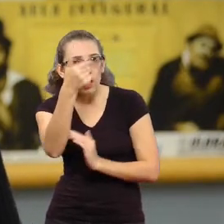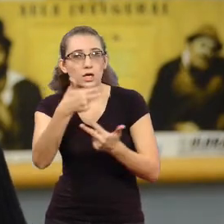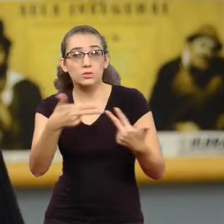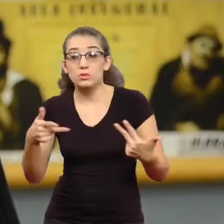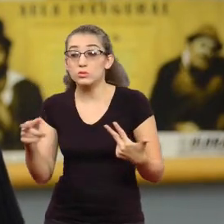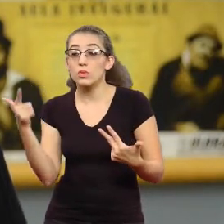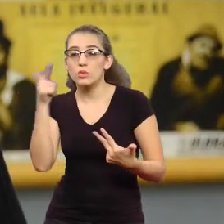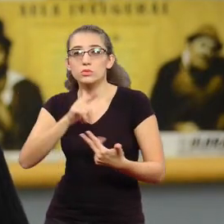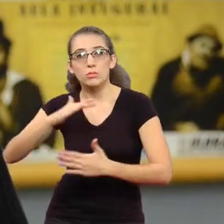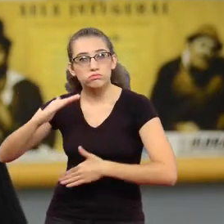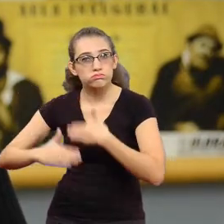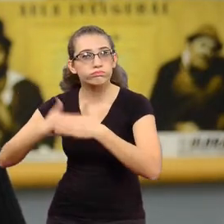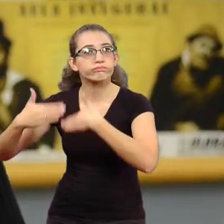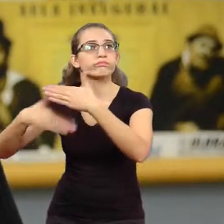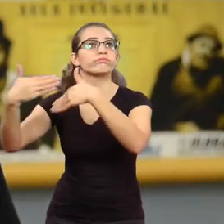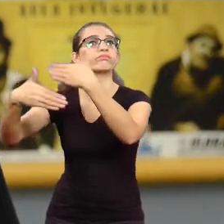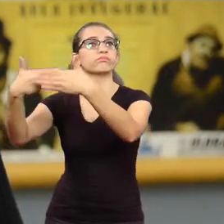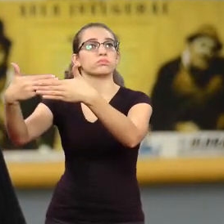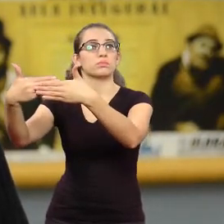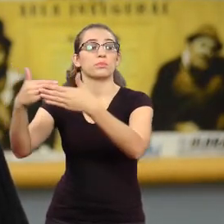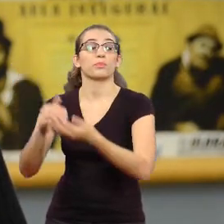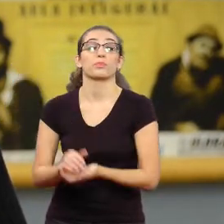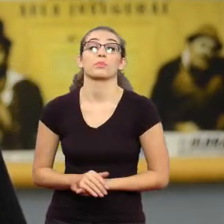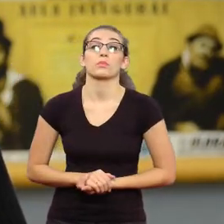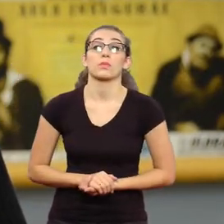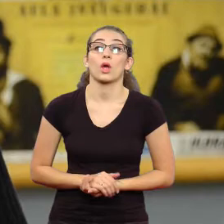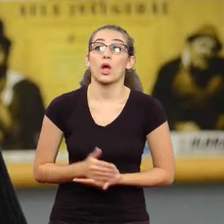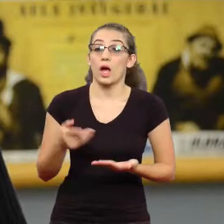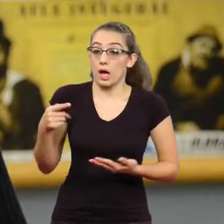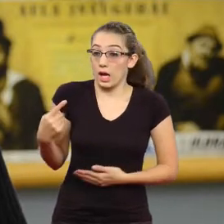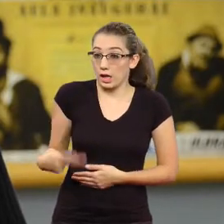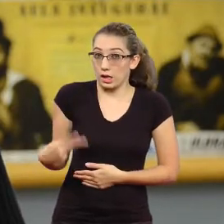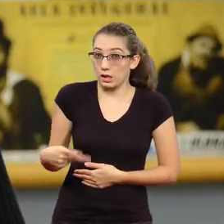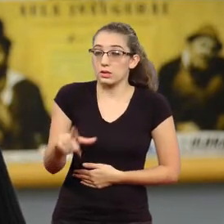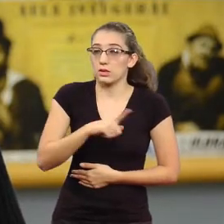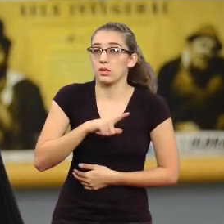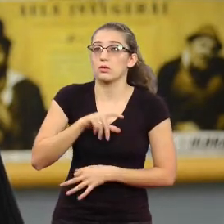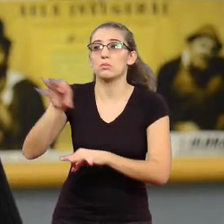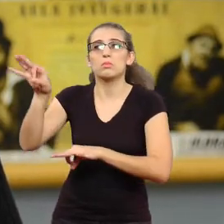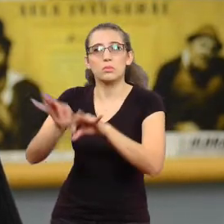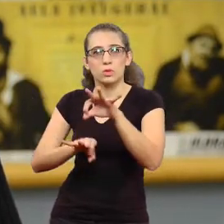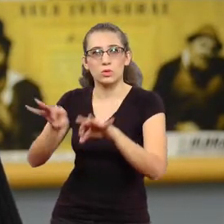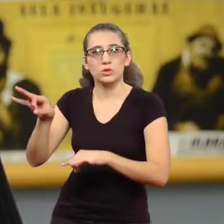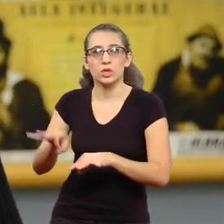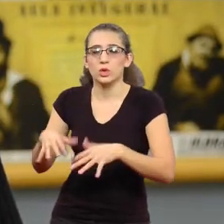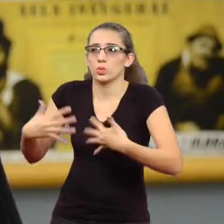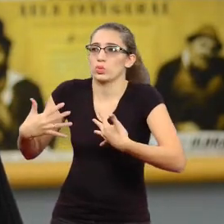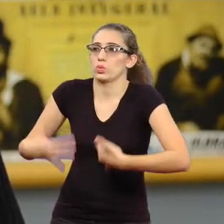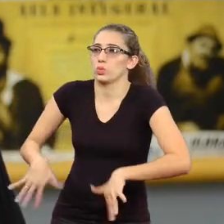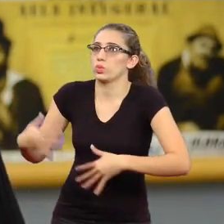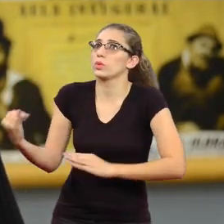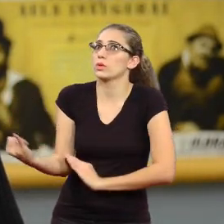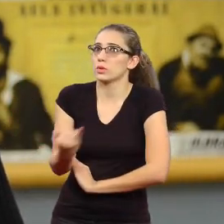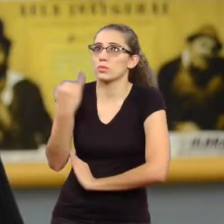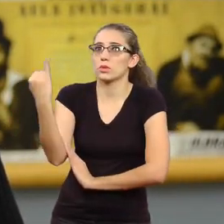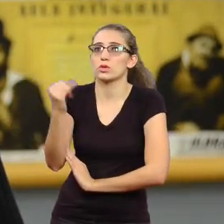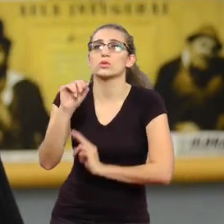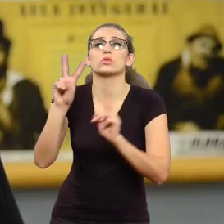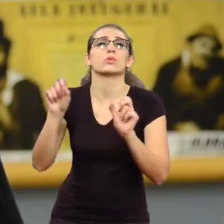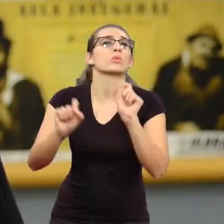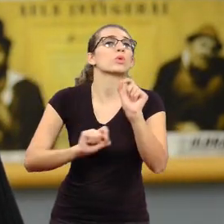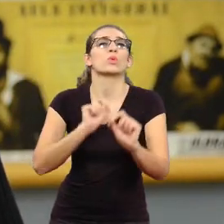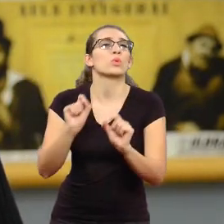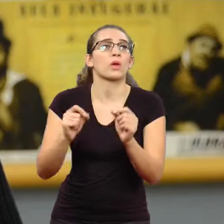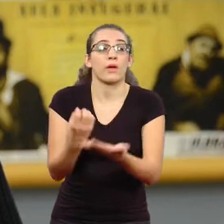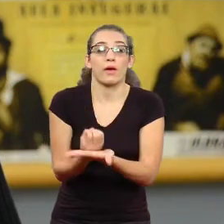das propostas de cada um dos projetos. Aqui nós temos hoje um importante projeto que trabalha a questão